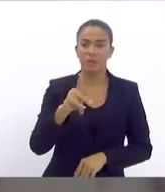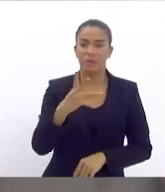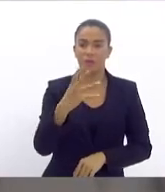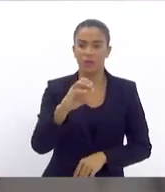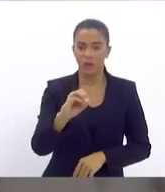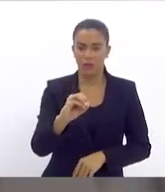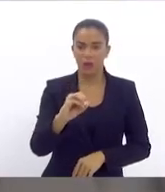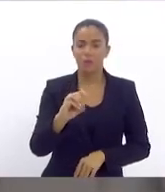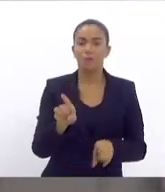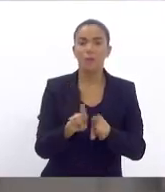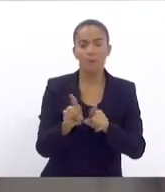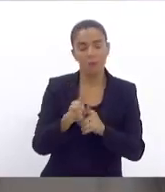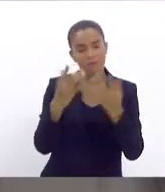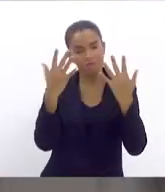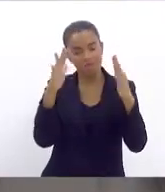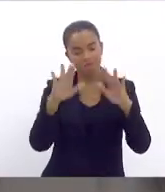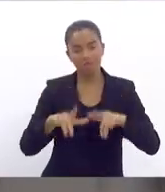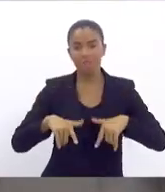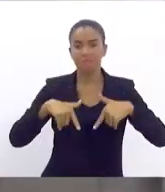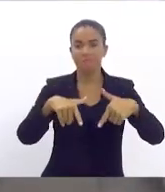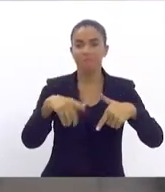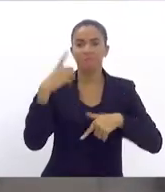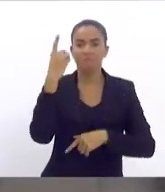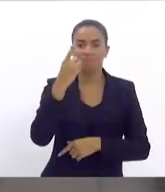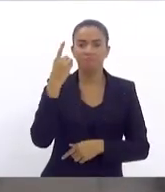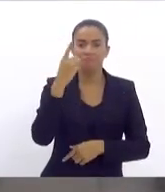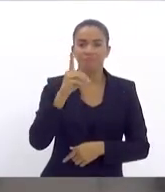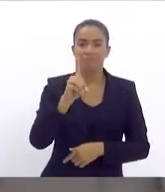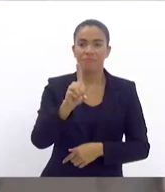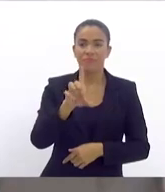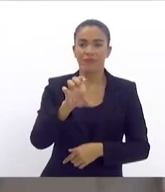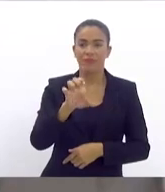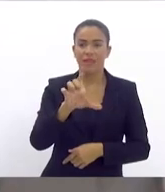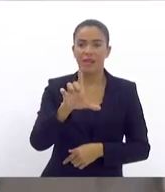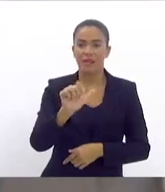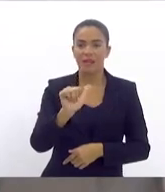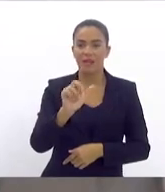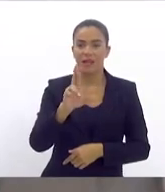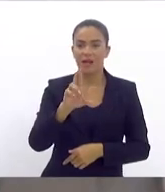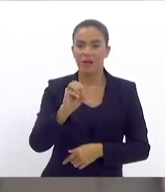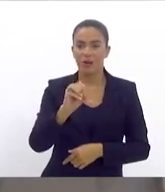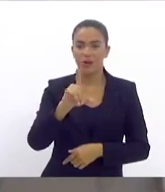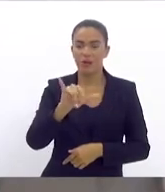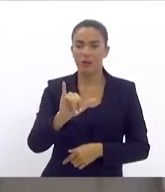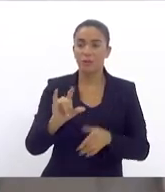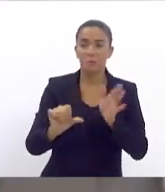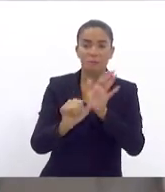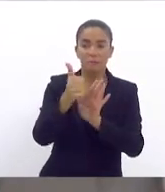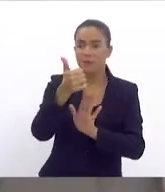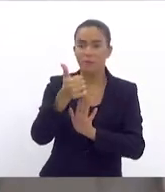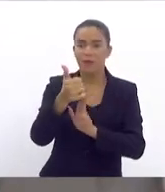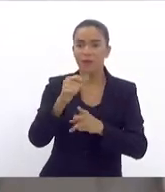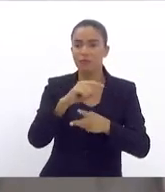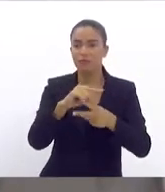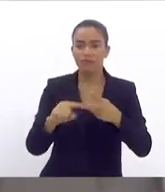do deputado De Laroli em função de 1 ou 2 aspectos. O primeiro deles